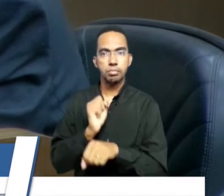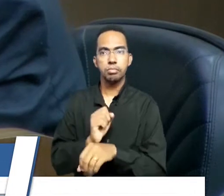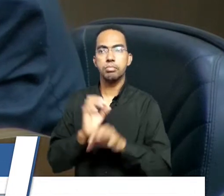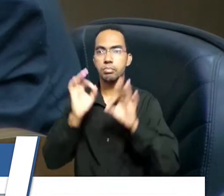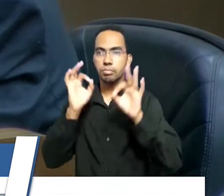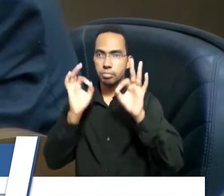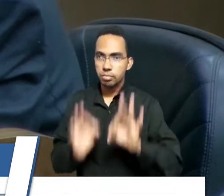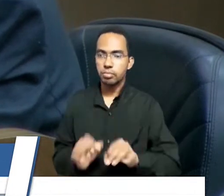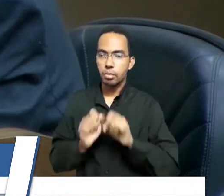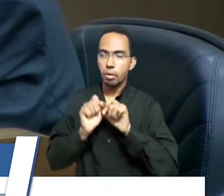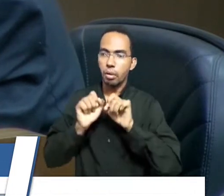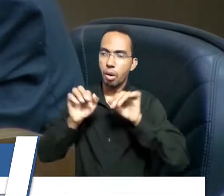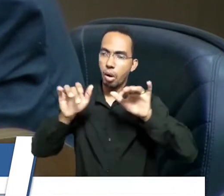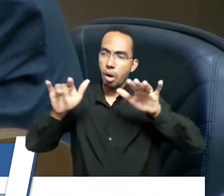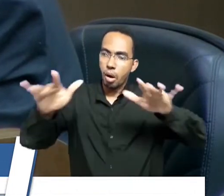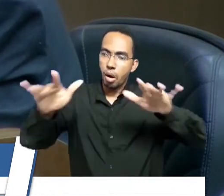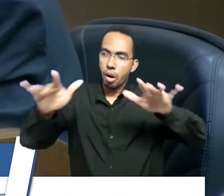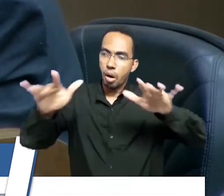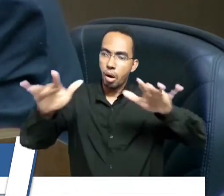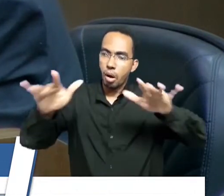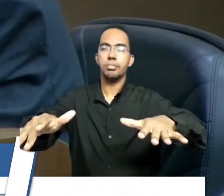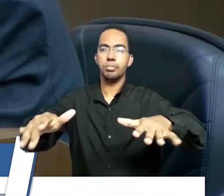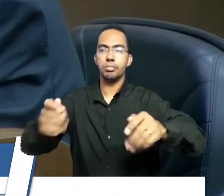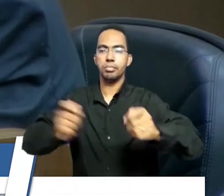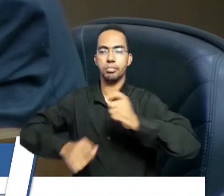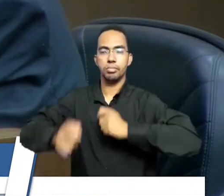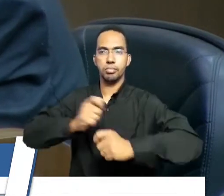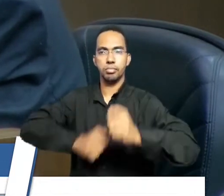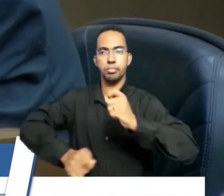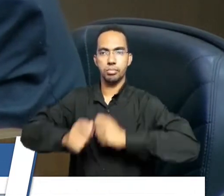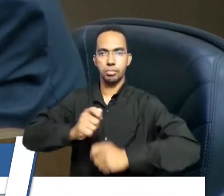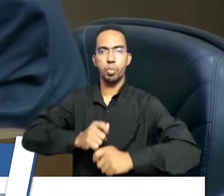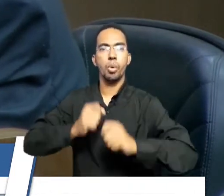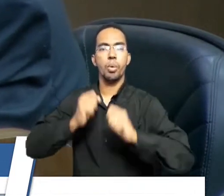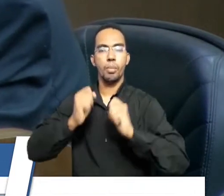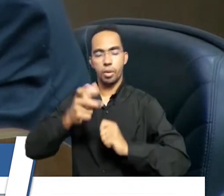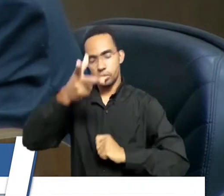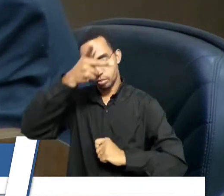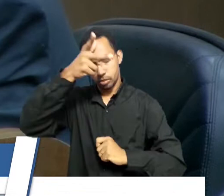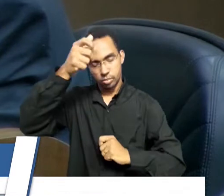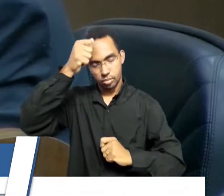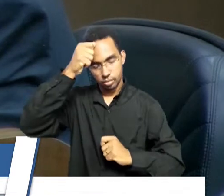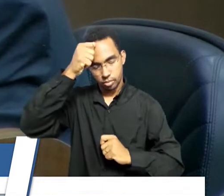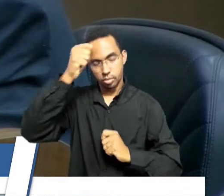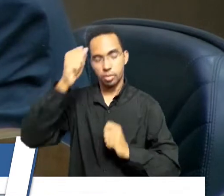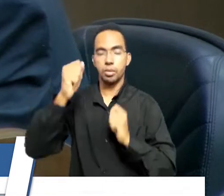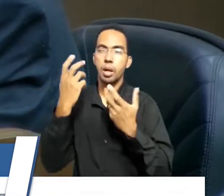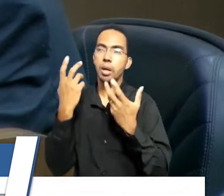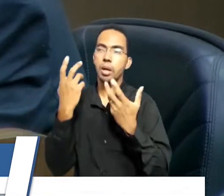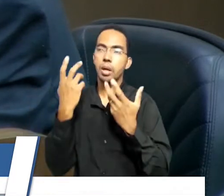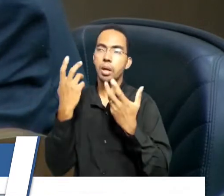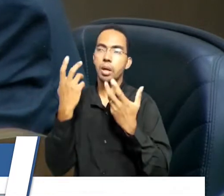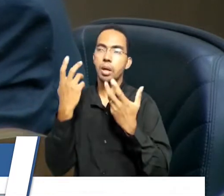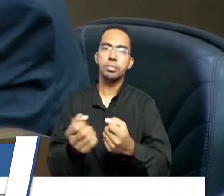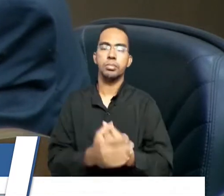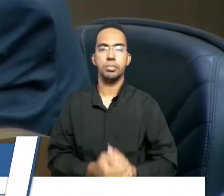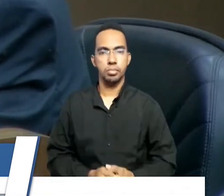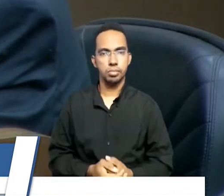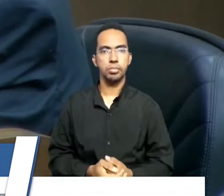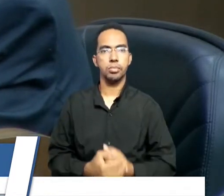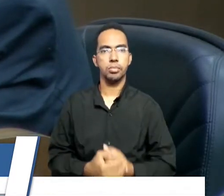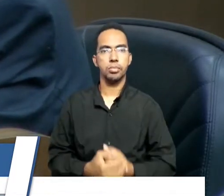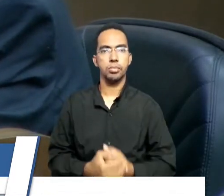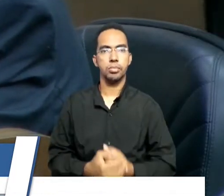na administração, né, para que o prefeito contemple com o chamamento desses guardas